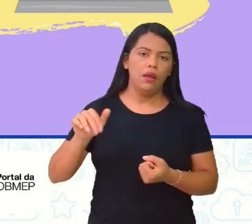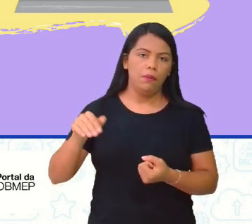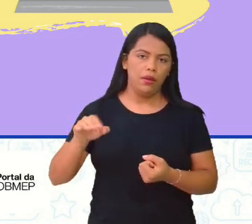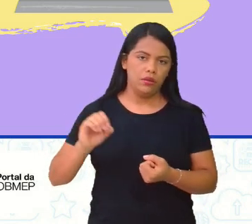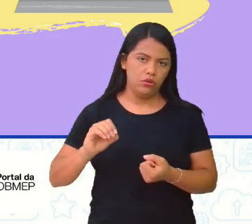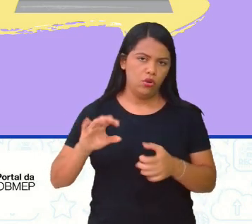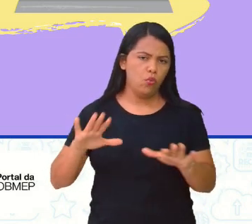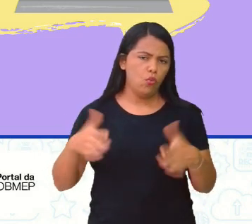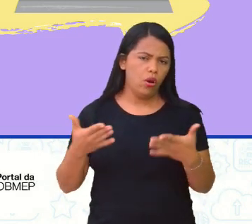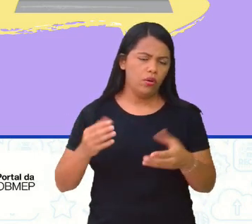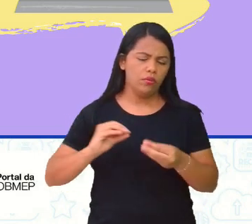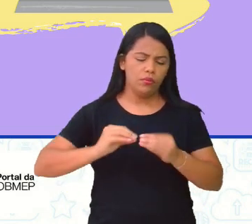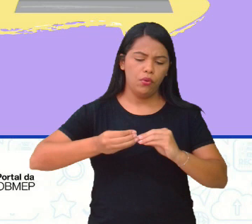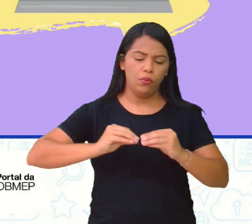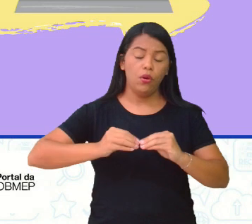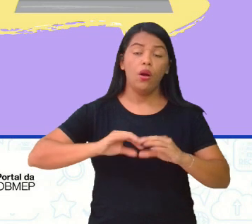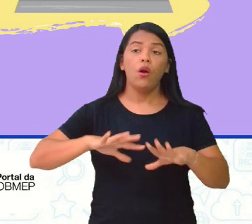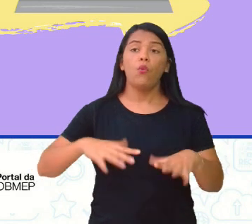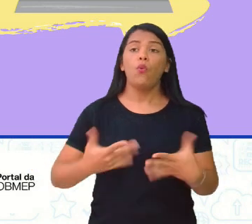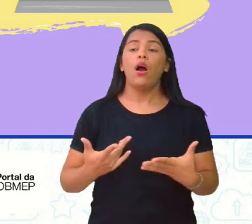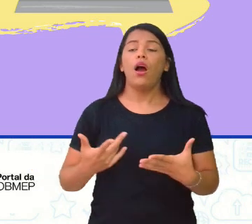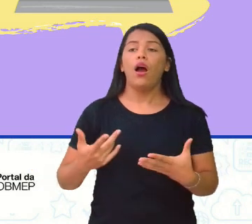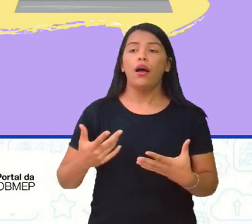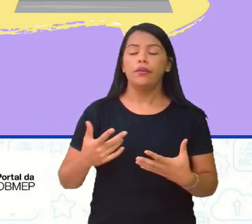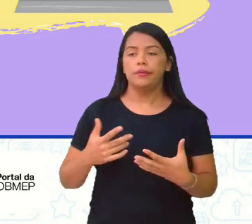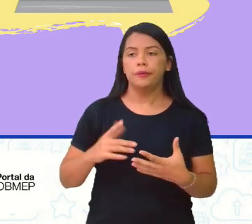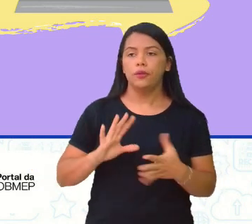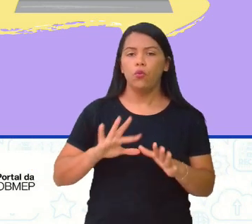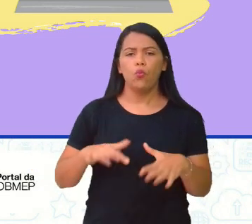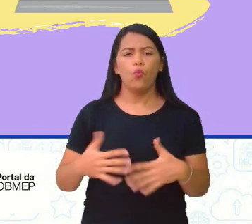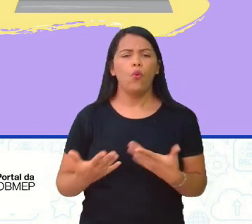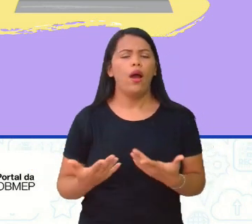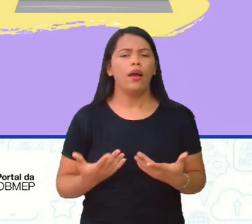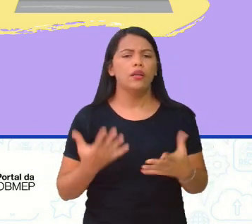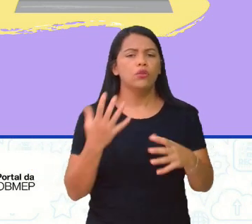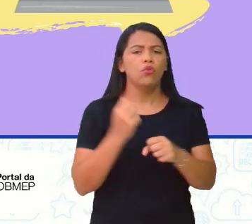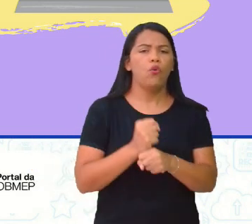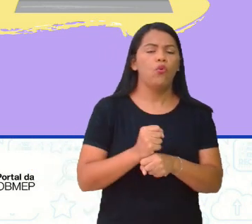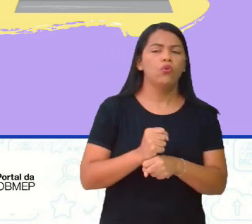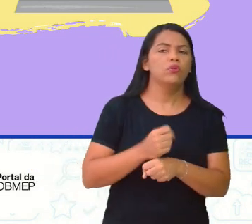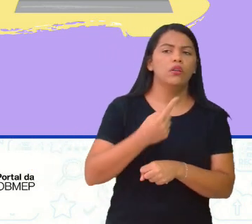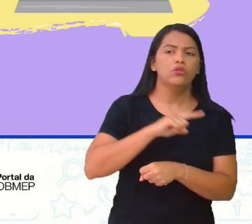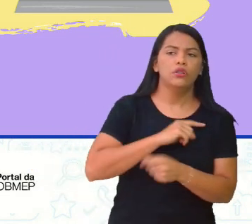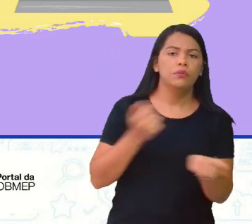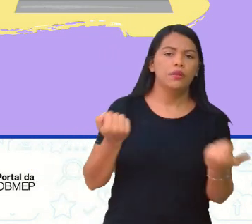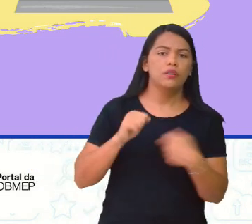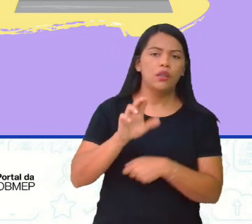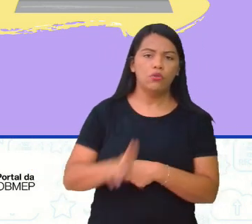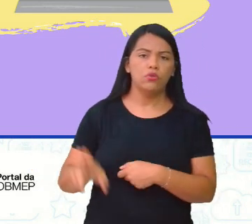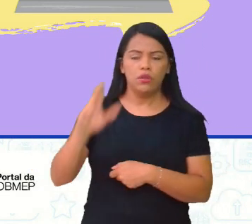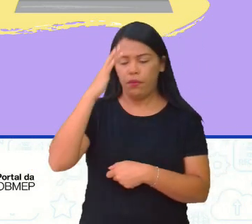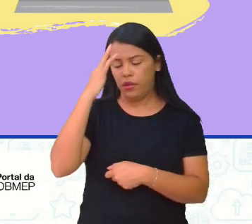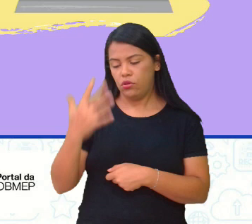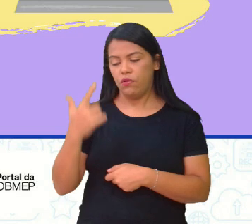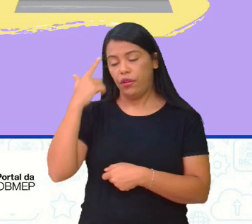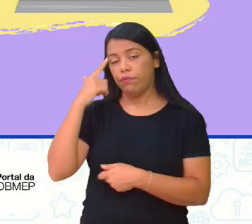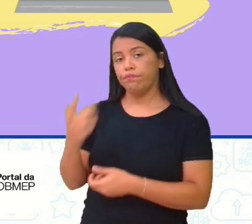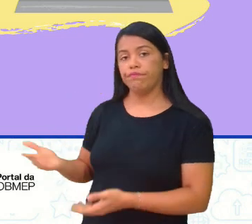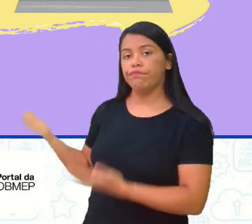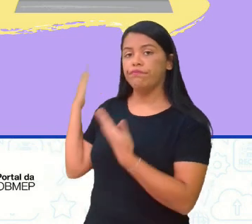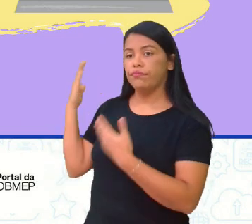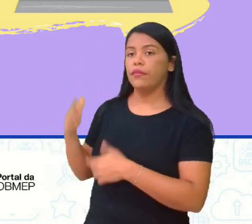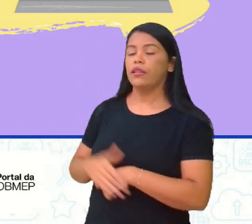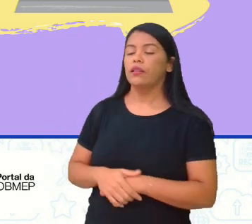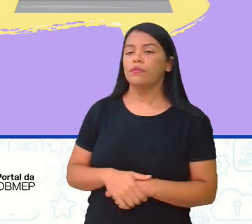bombons. Quais operações, um ou mais, devemos usar para resolver essa questão? Tá? Não é